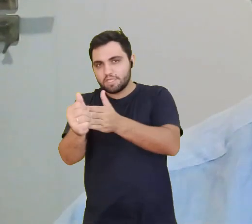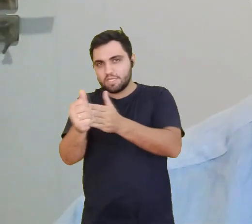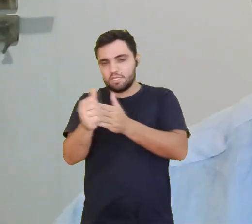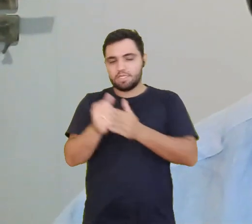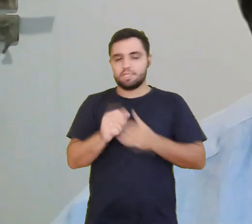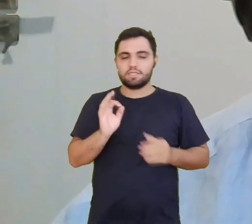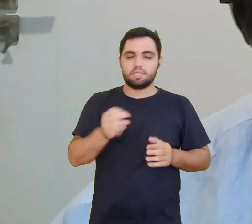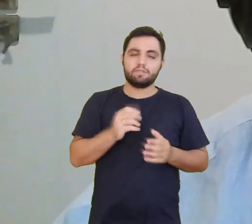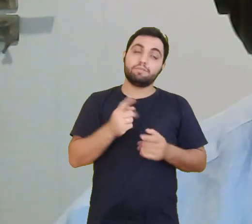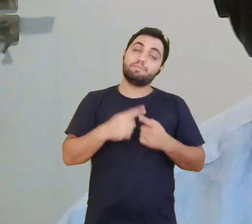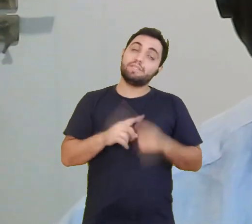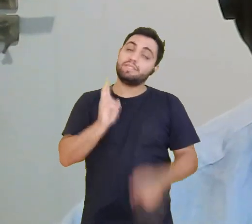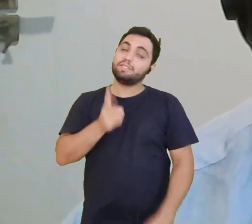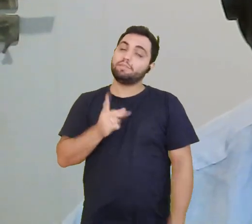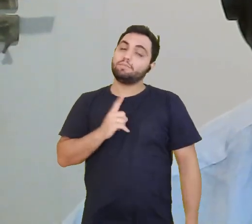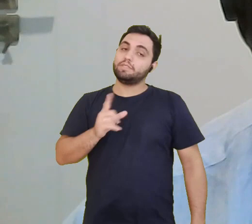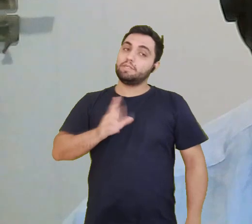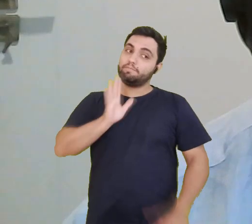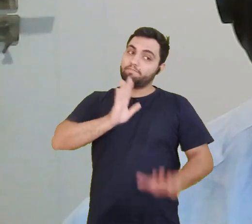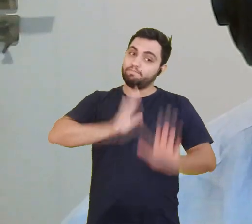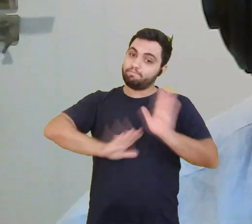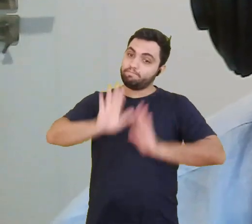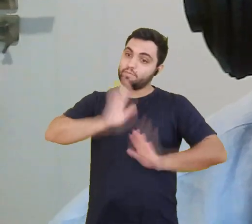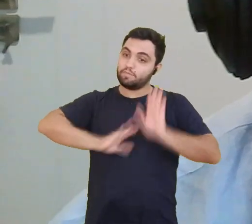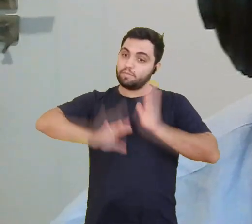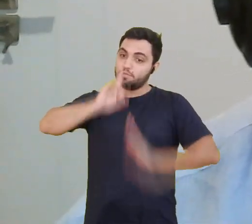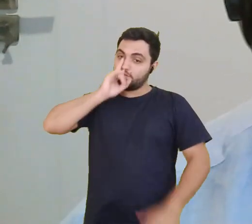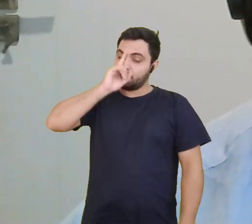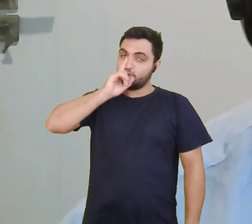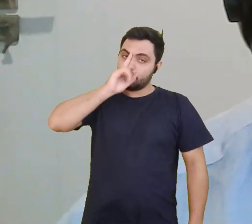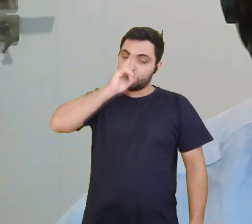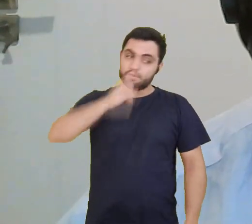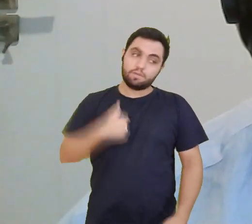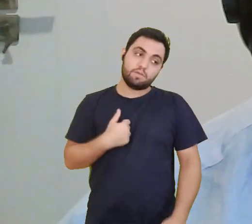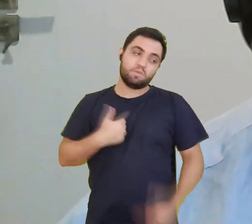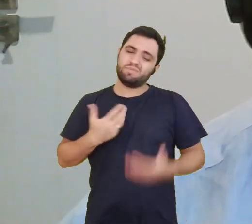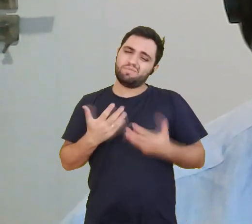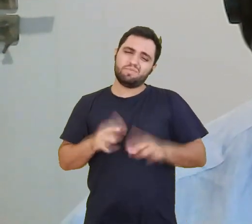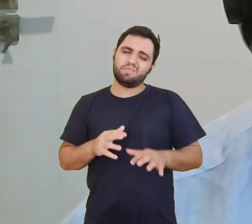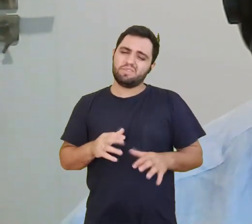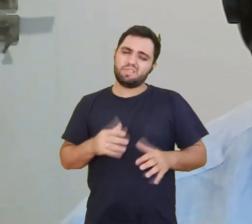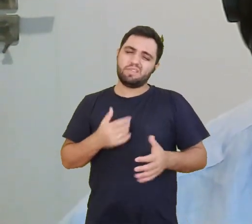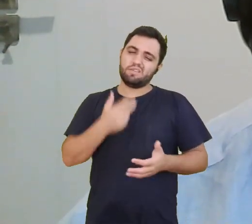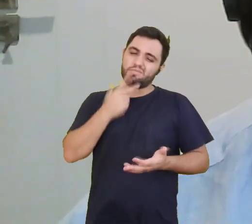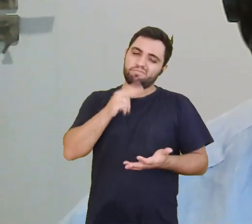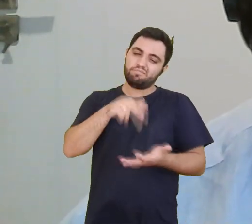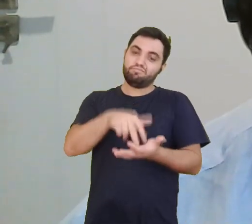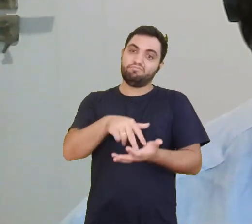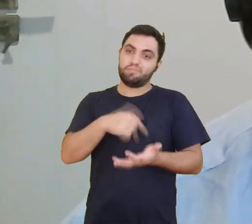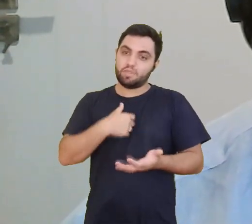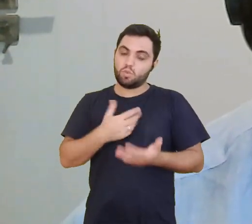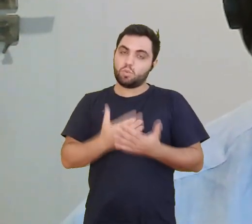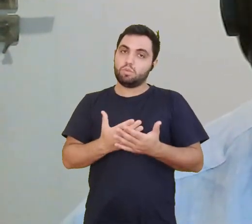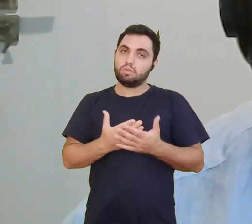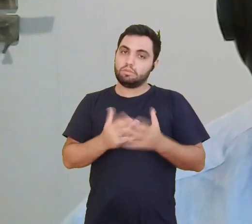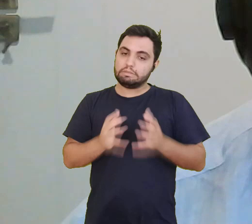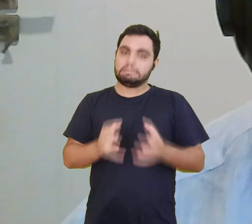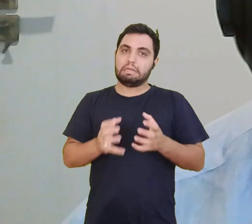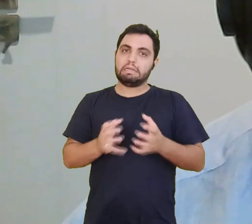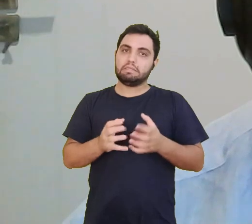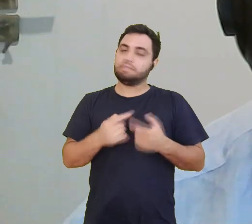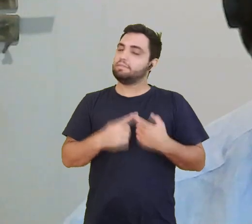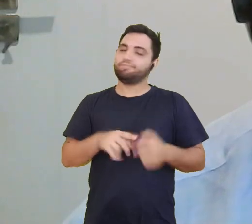Mas há sempre um certo risco associado, tá? Não quero aqui bancar o chato, não, mas não